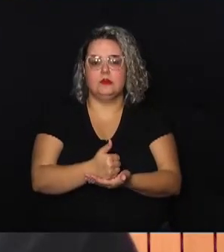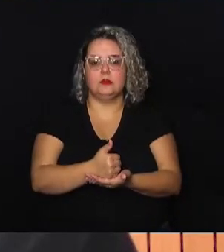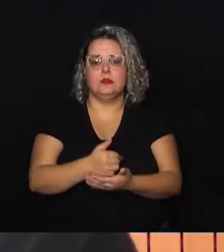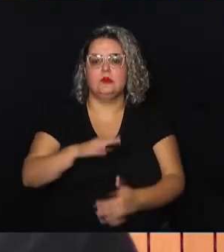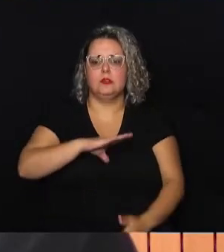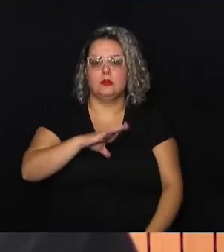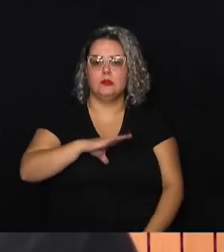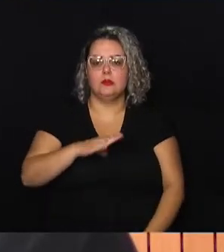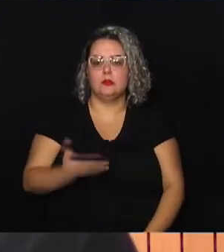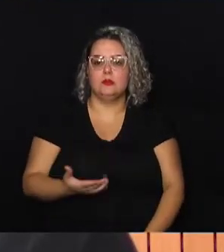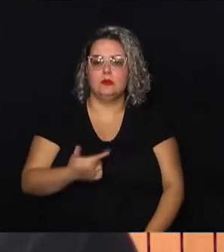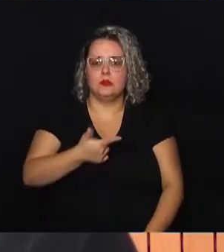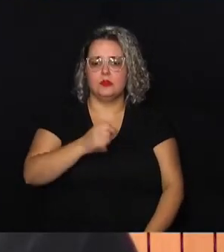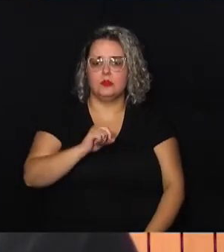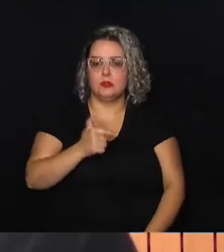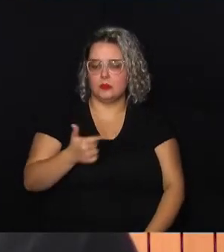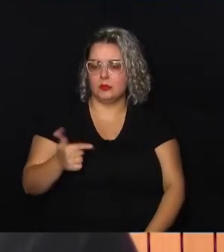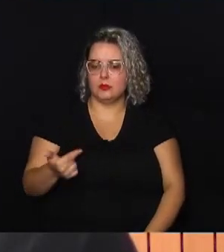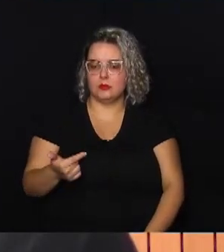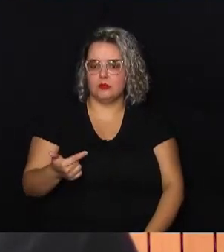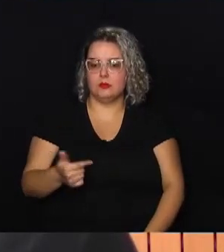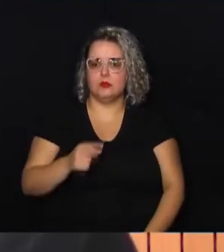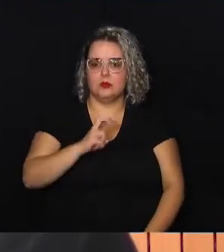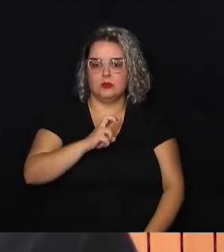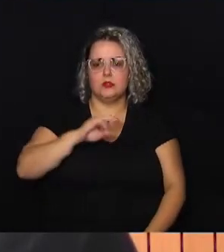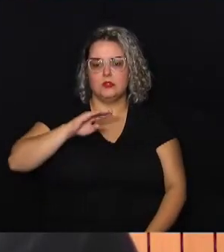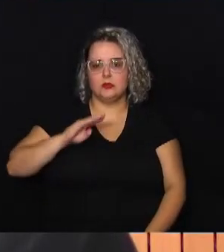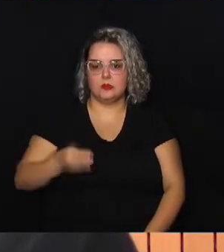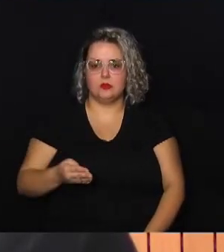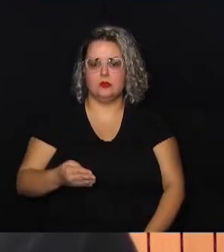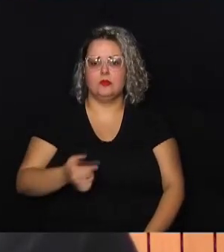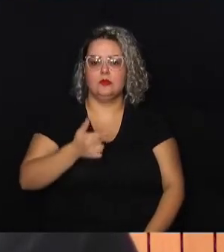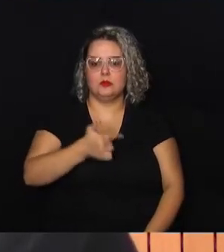município arrecadou em 2022